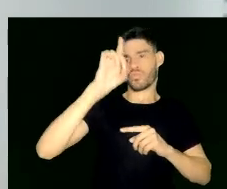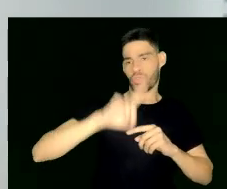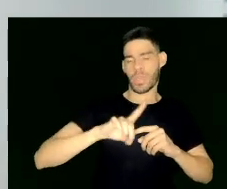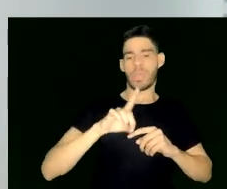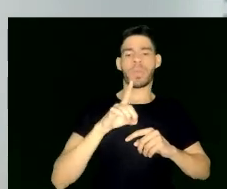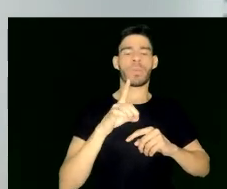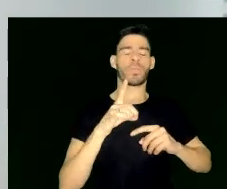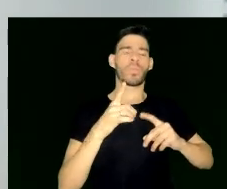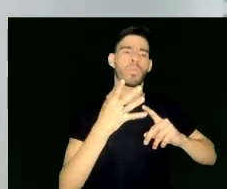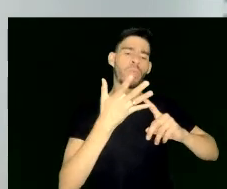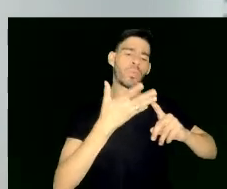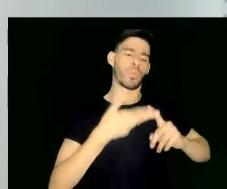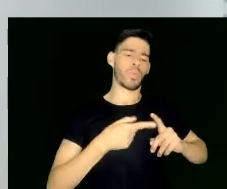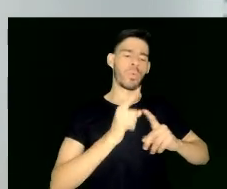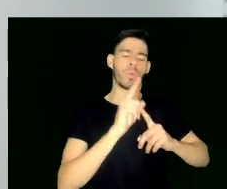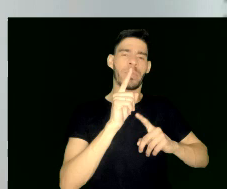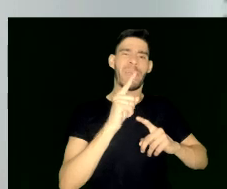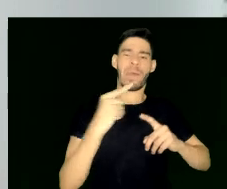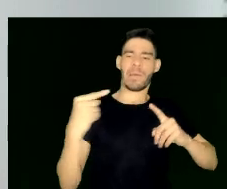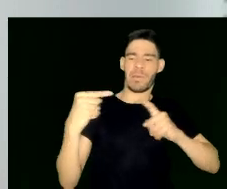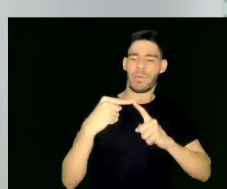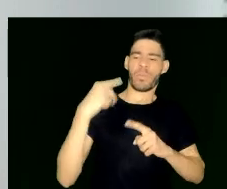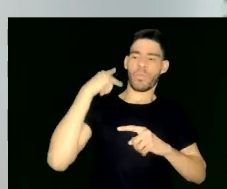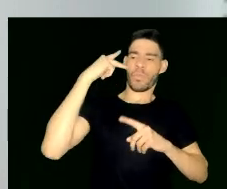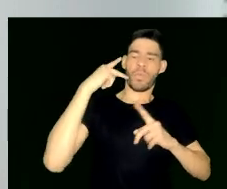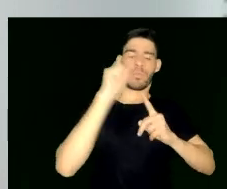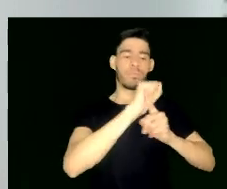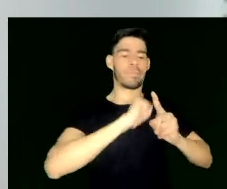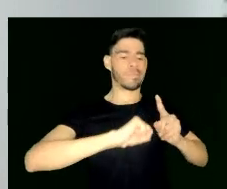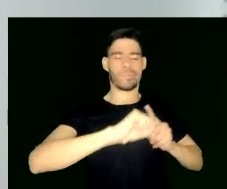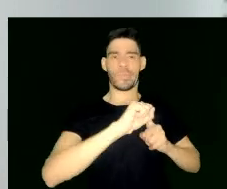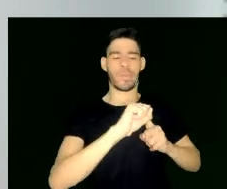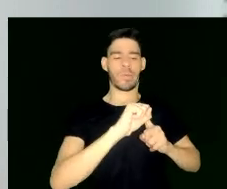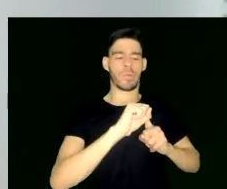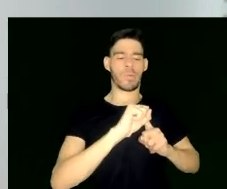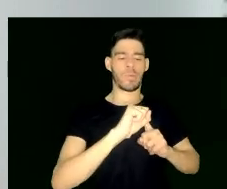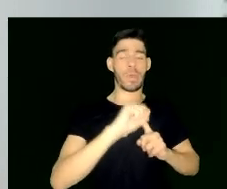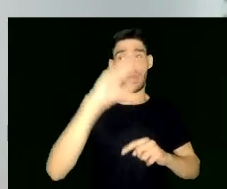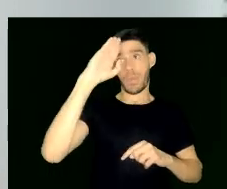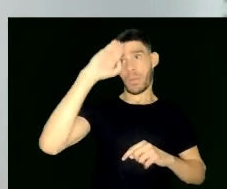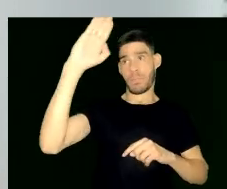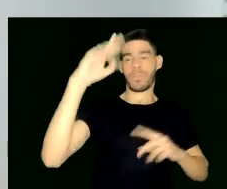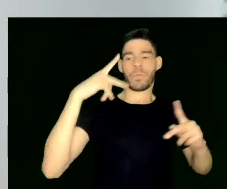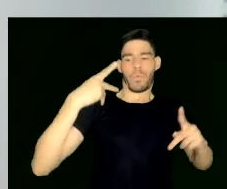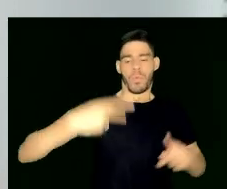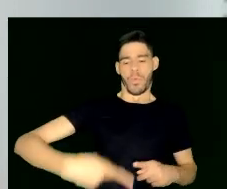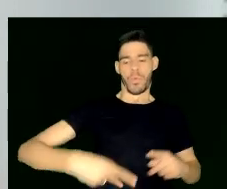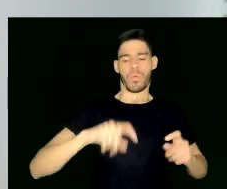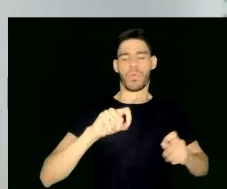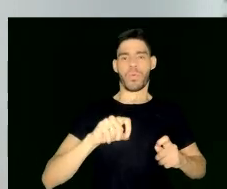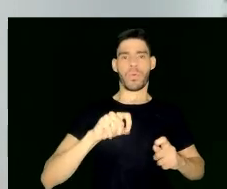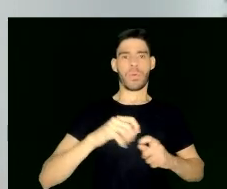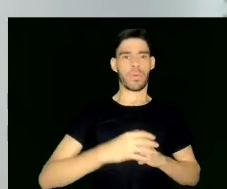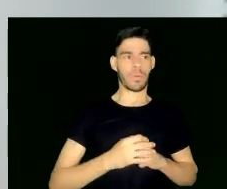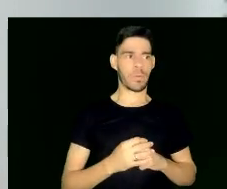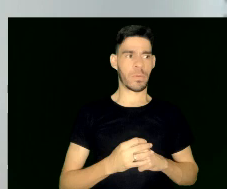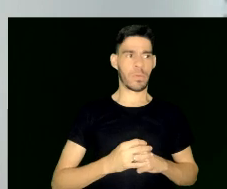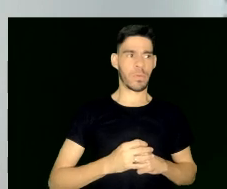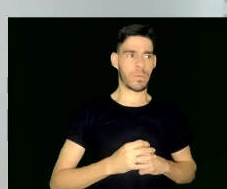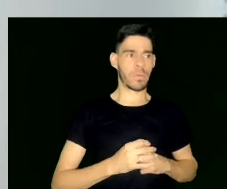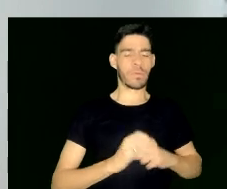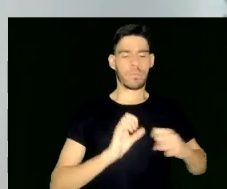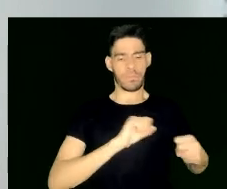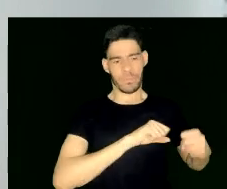direito, não de elementos de ciência política ou de sociologia, e, sobretudo, com uma postura